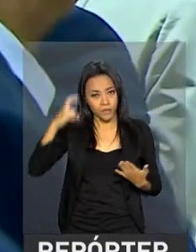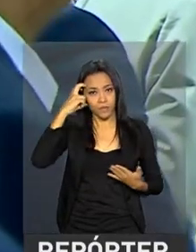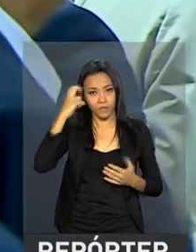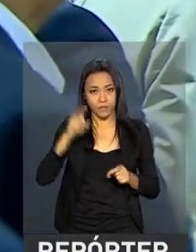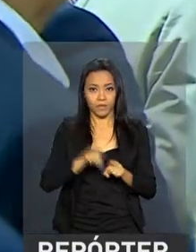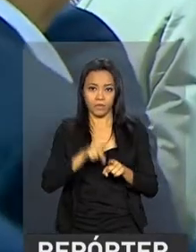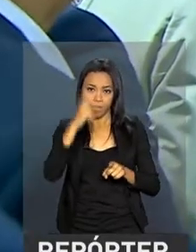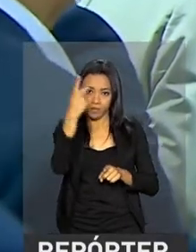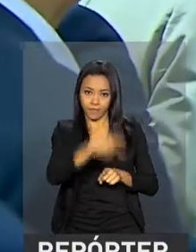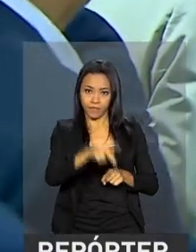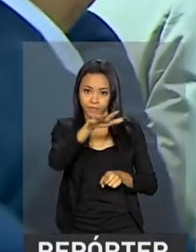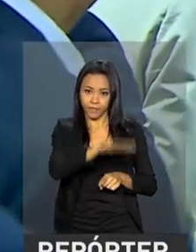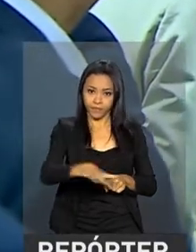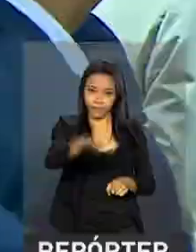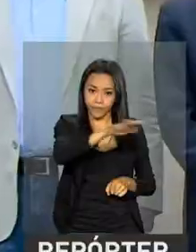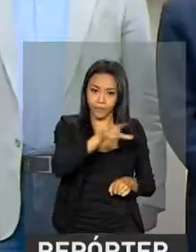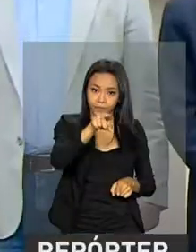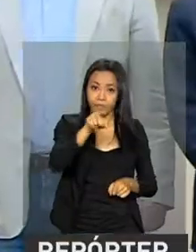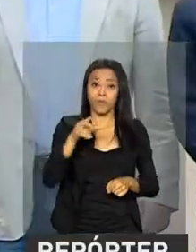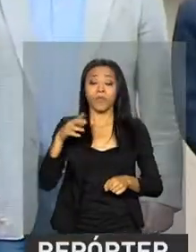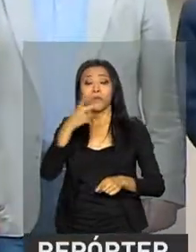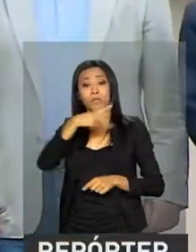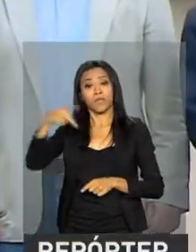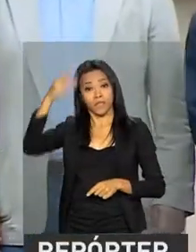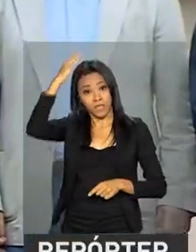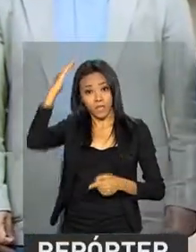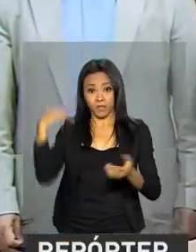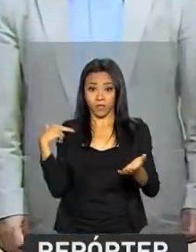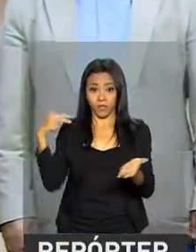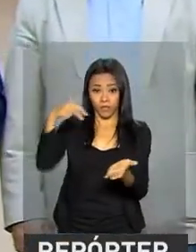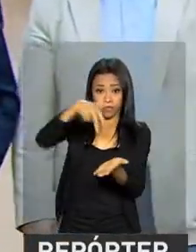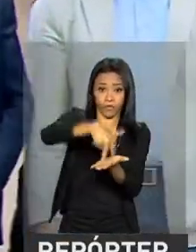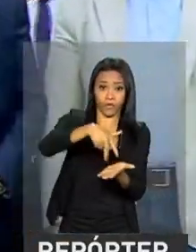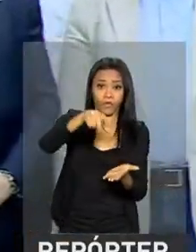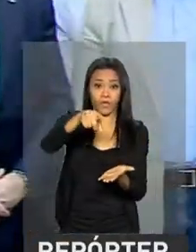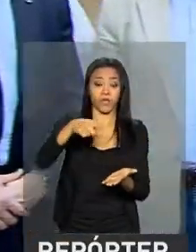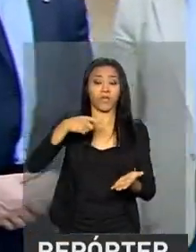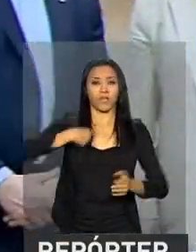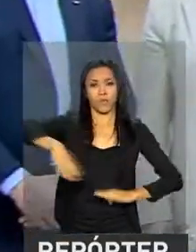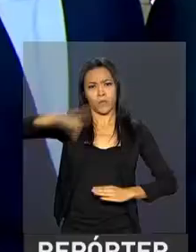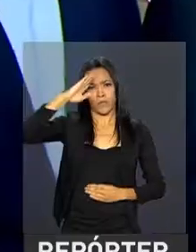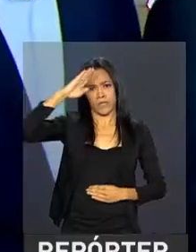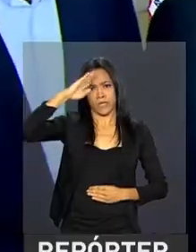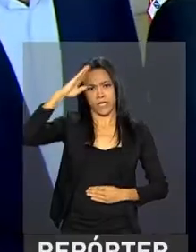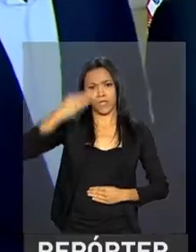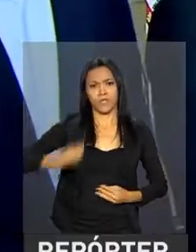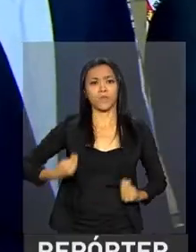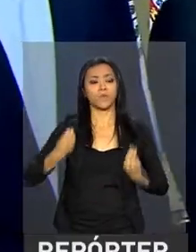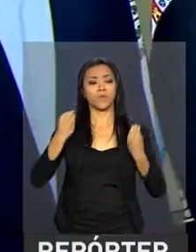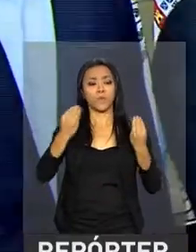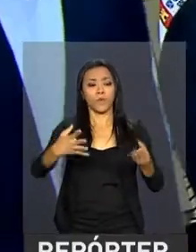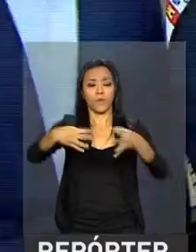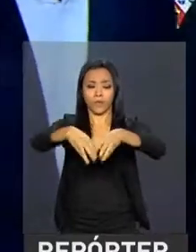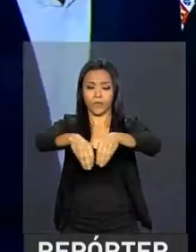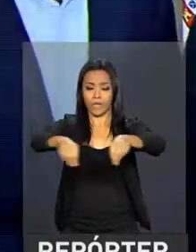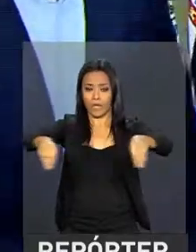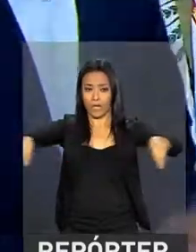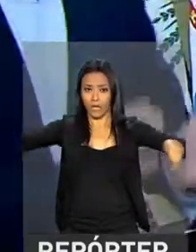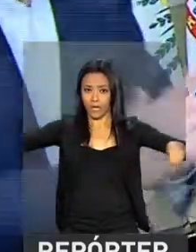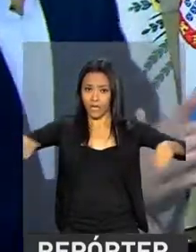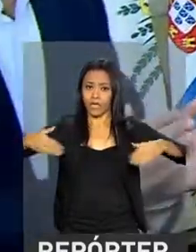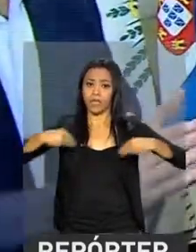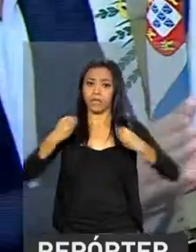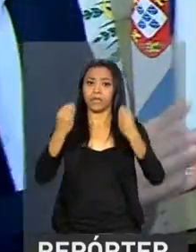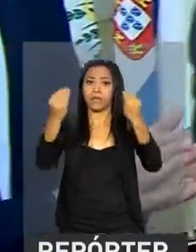Michel Temer participou de uma cerimônia na qual o Exército fez uma doação de um terreno à Arquidiocese de Belém. A